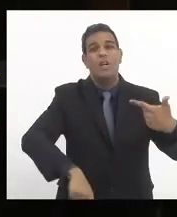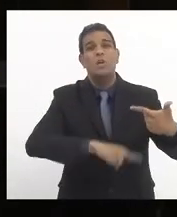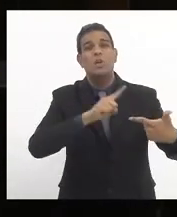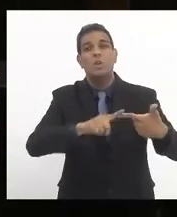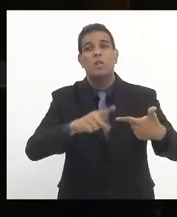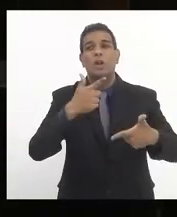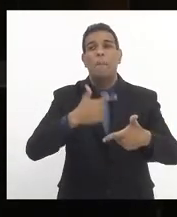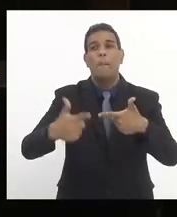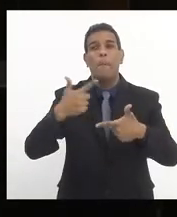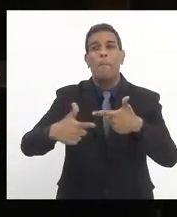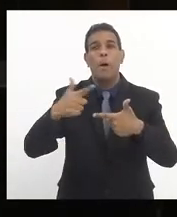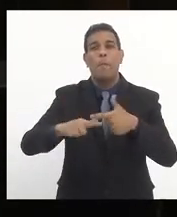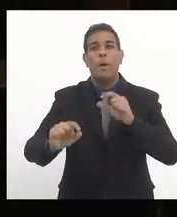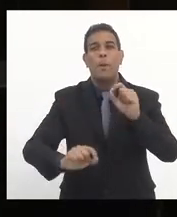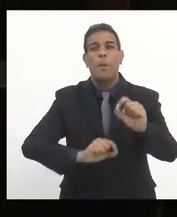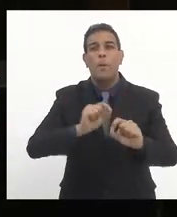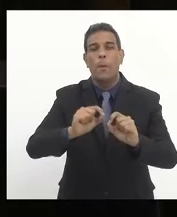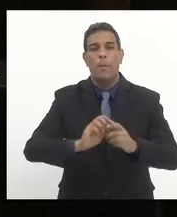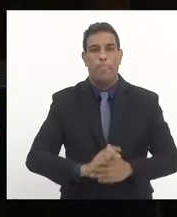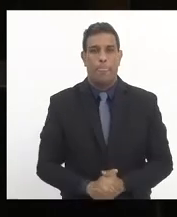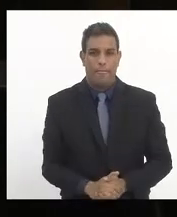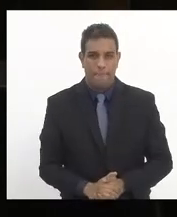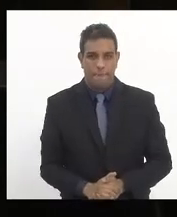problema que eu identifico: